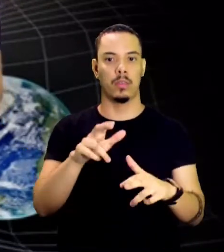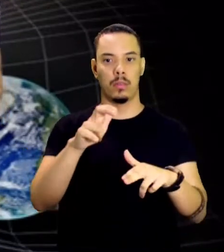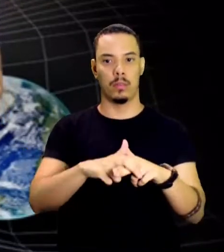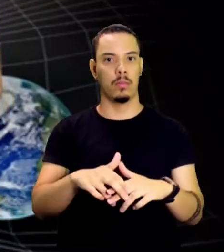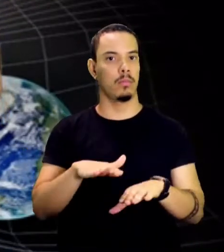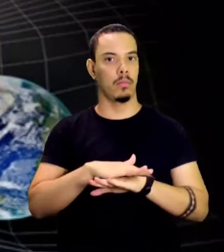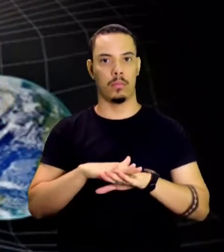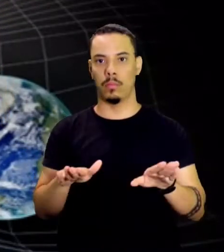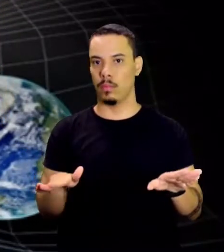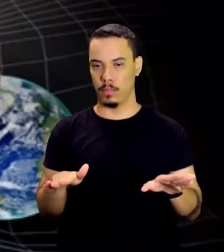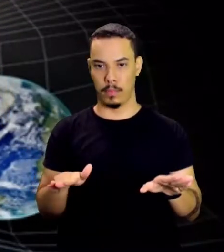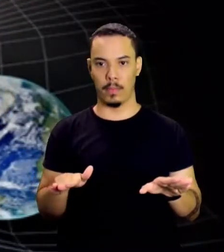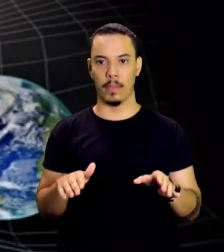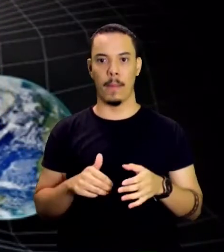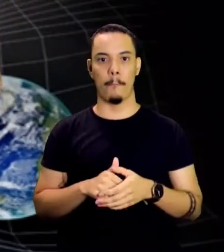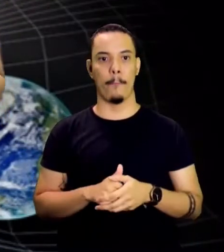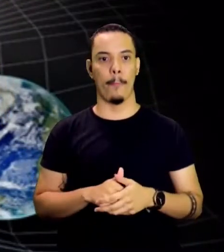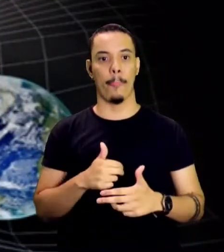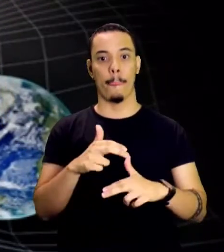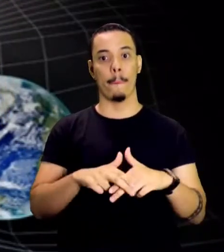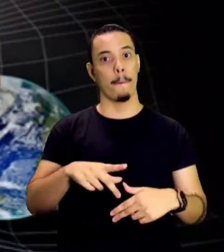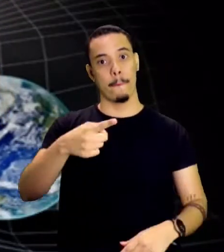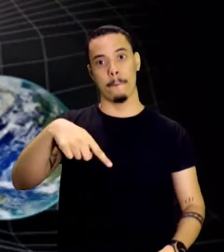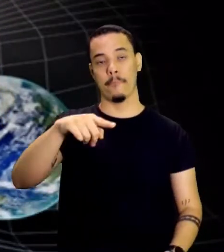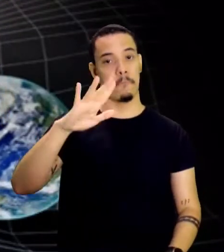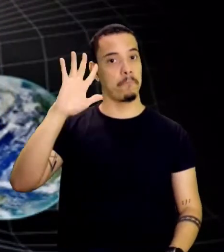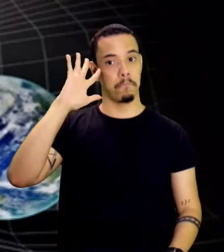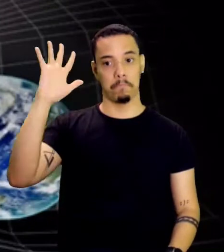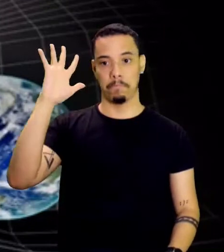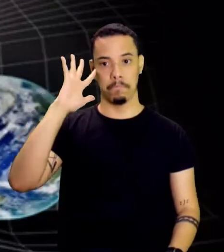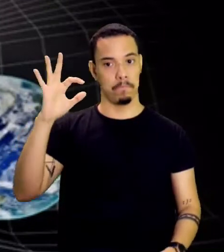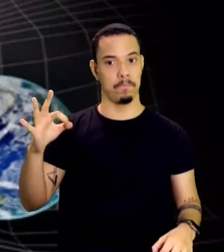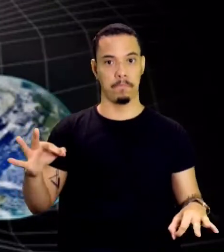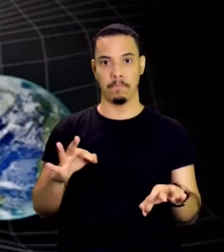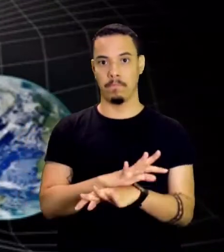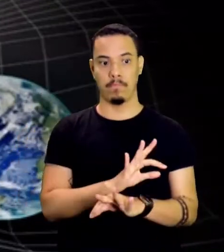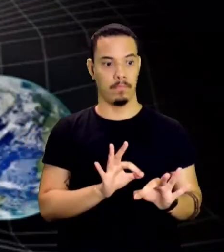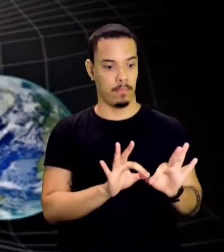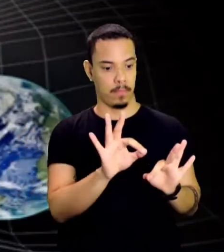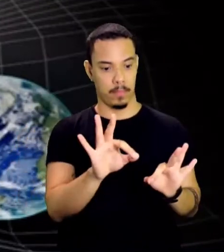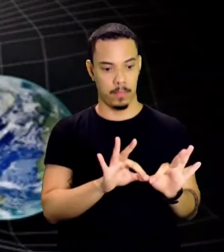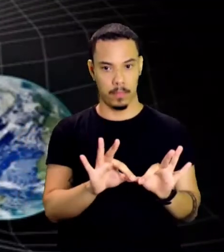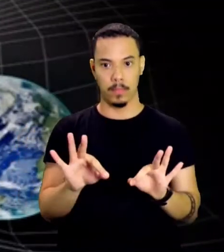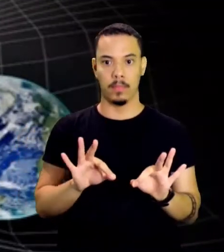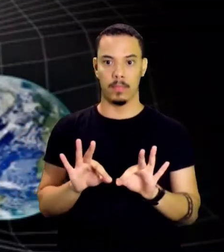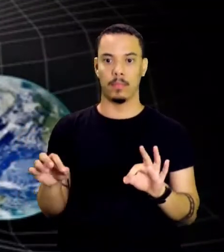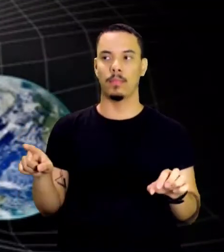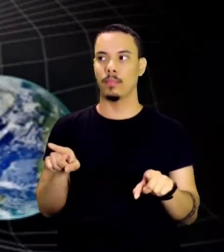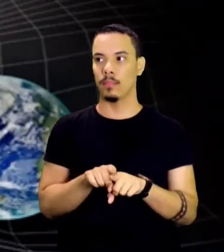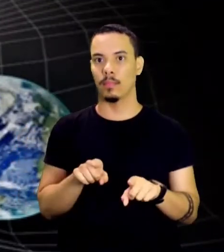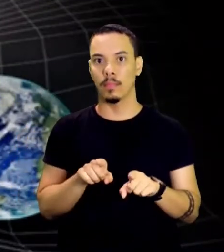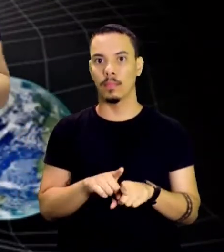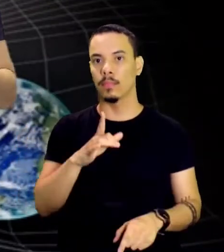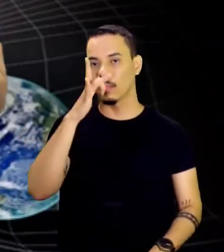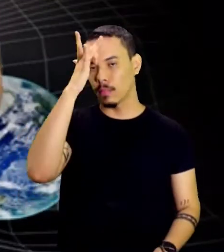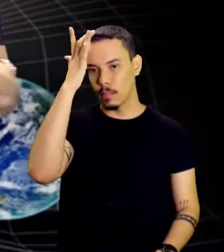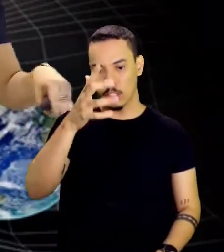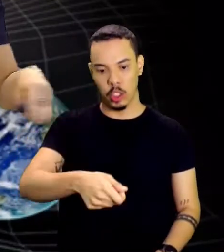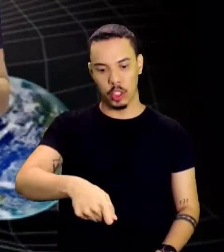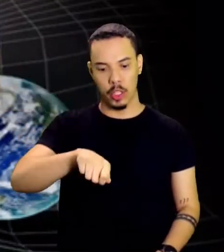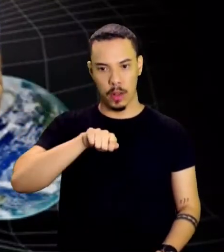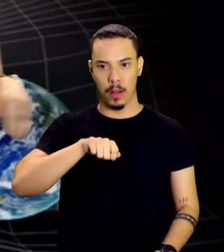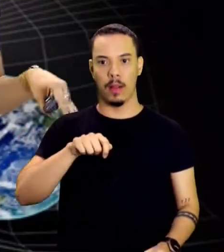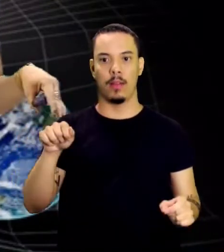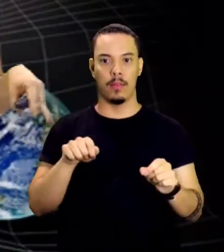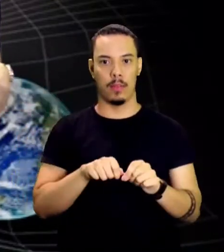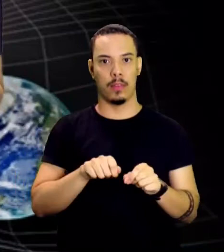lugar né exatamente Então seu nome fica pela imaginação de vocês não é uma fita métrica quiser marcar o chão com uma fita fácil de arrancar